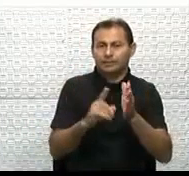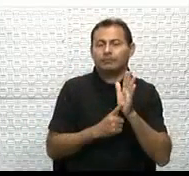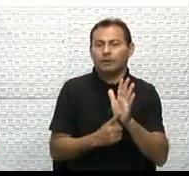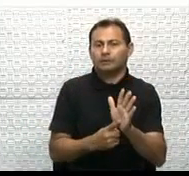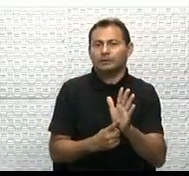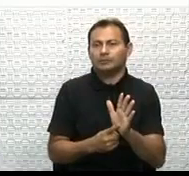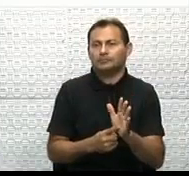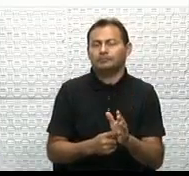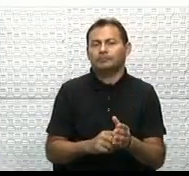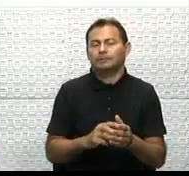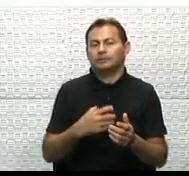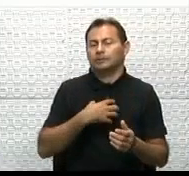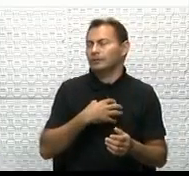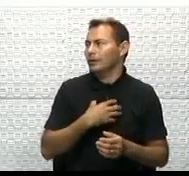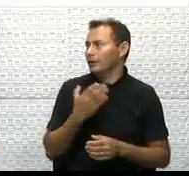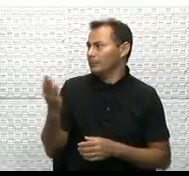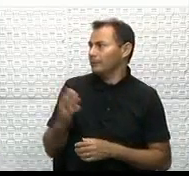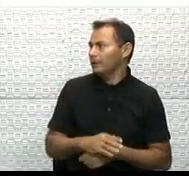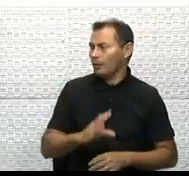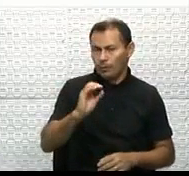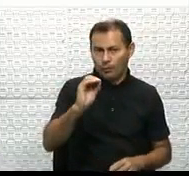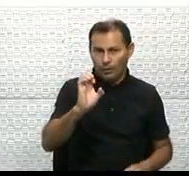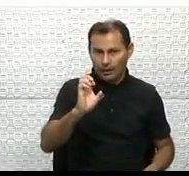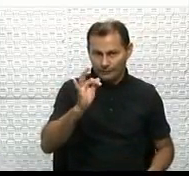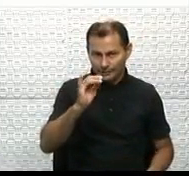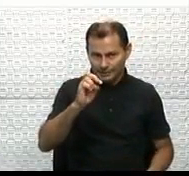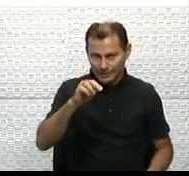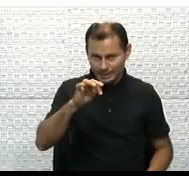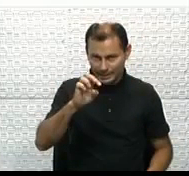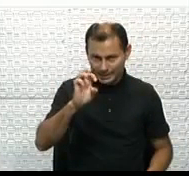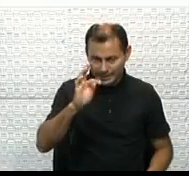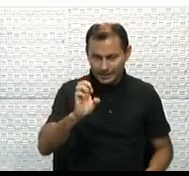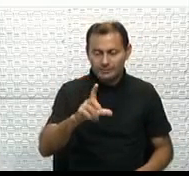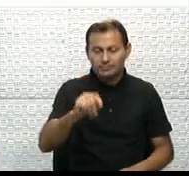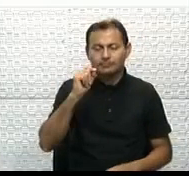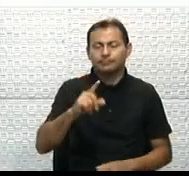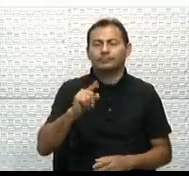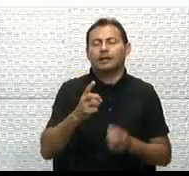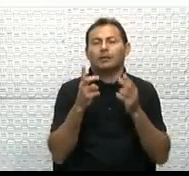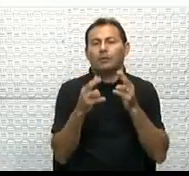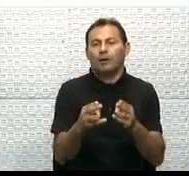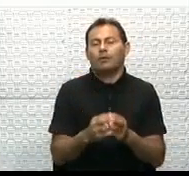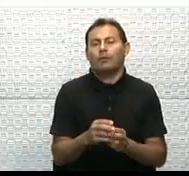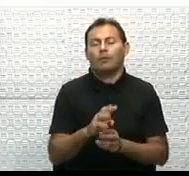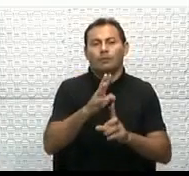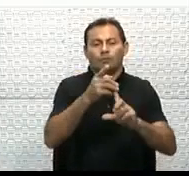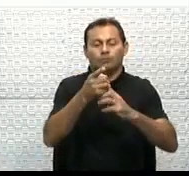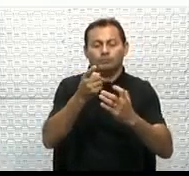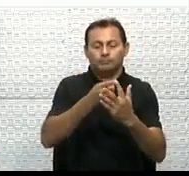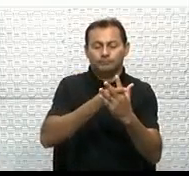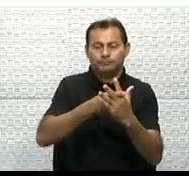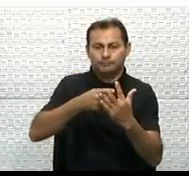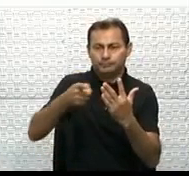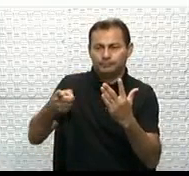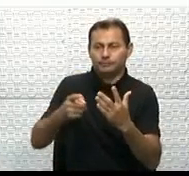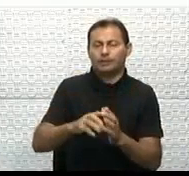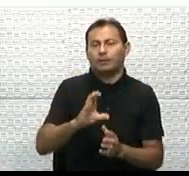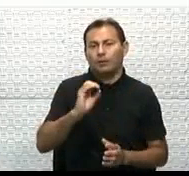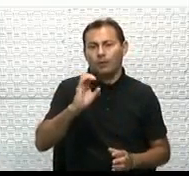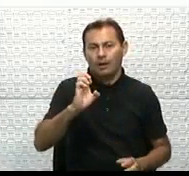expressa do seguinte modo. O coeficiente de determinação ele é igual ao quadrado